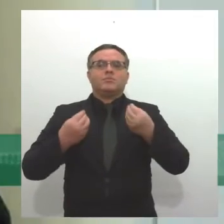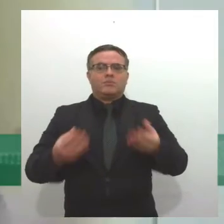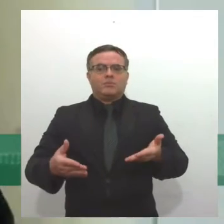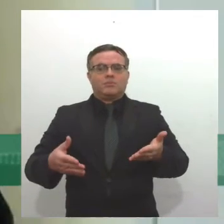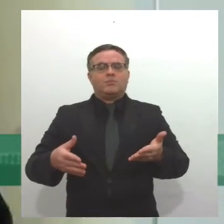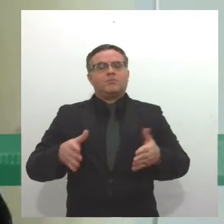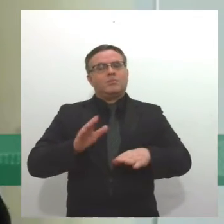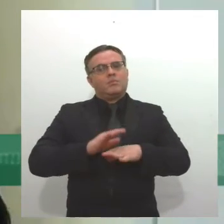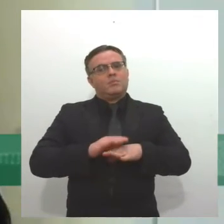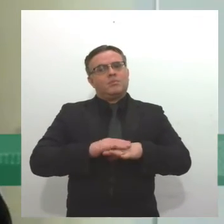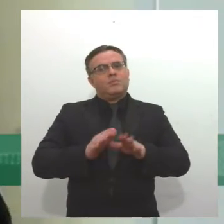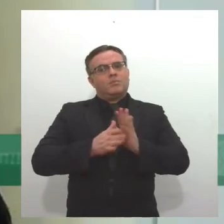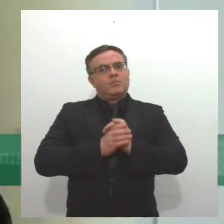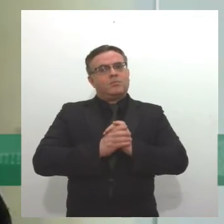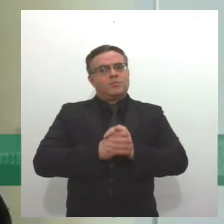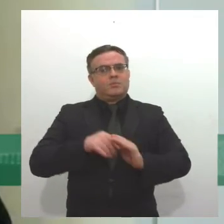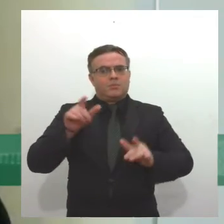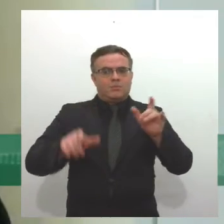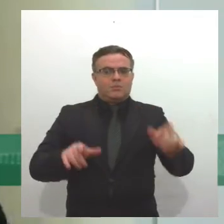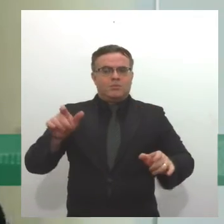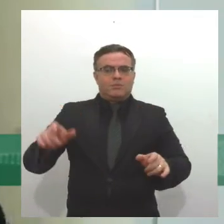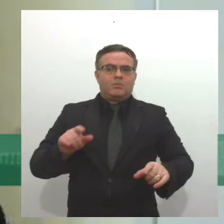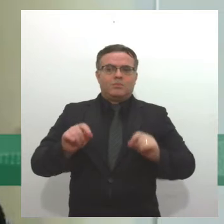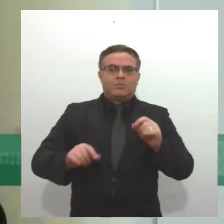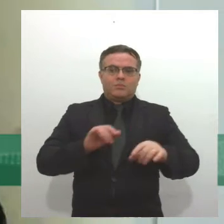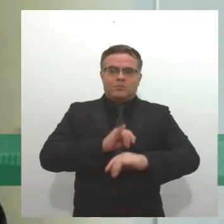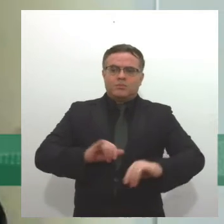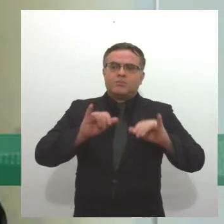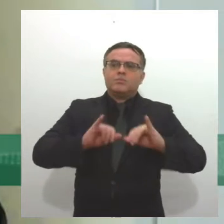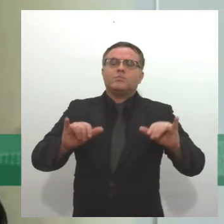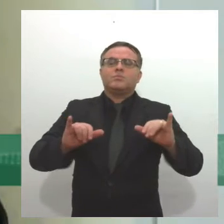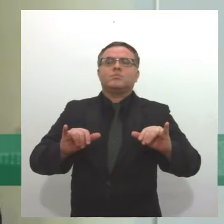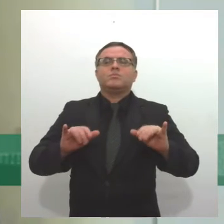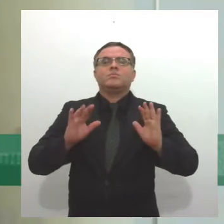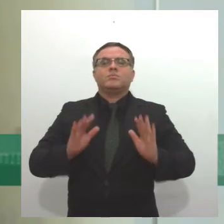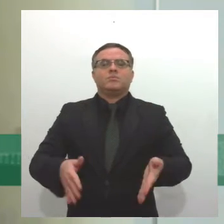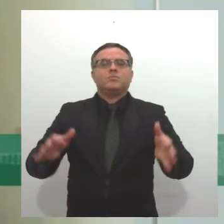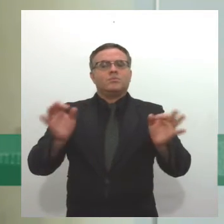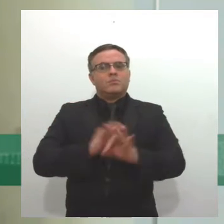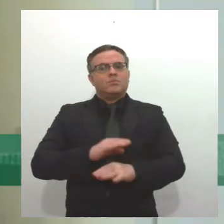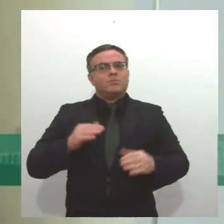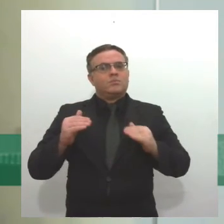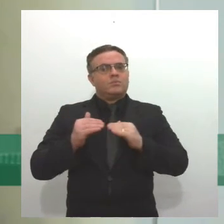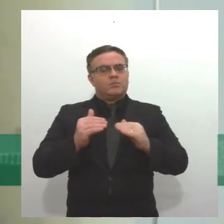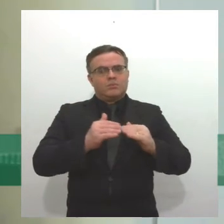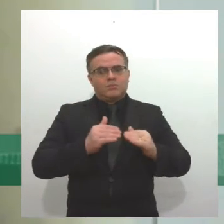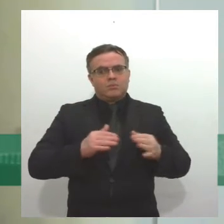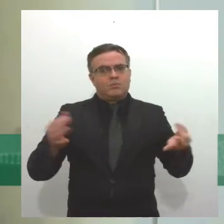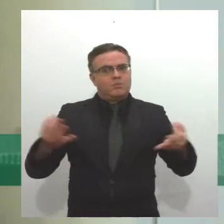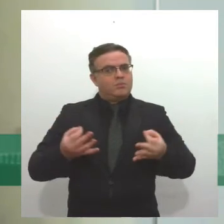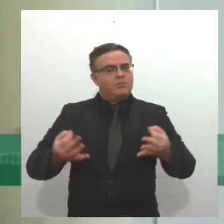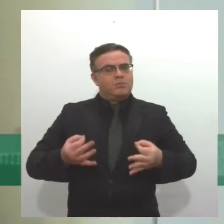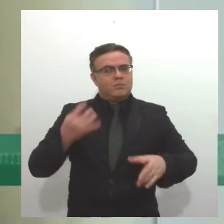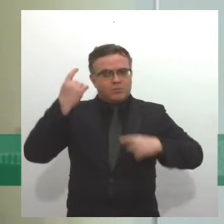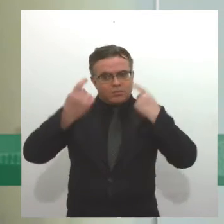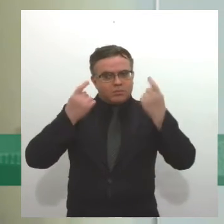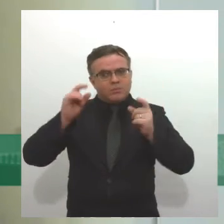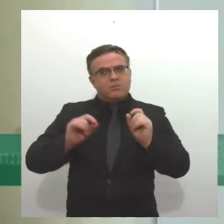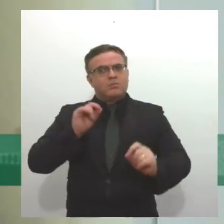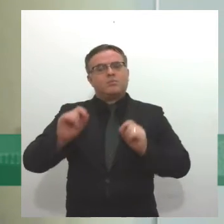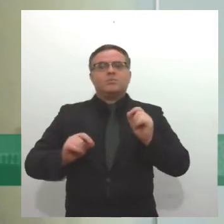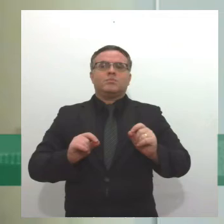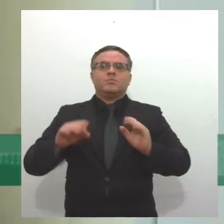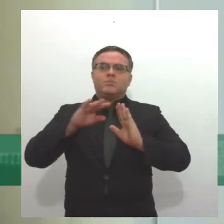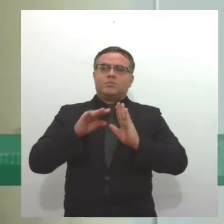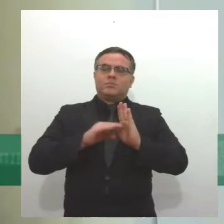senadora. E estivemos conversando com ela, colocamos exatamente o nosso substitutivo com a preocupação de regulamentar a